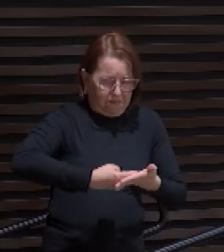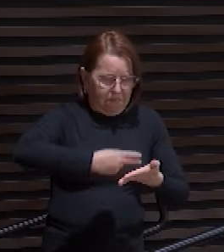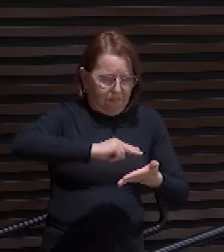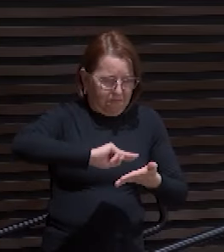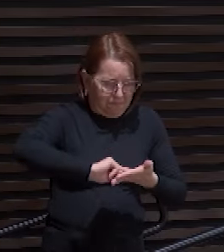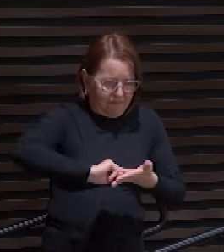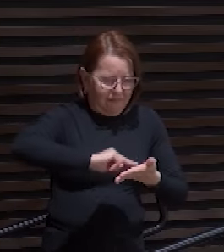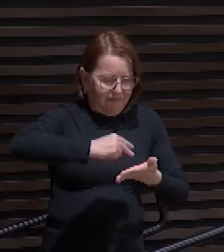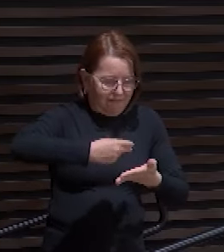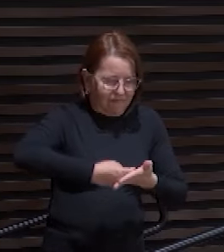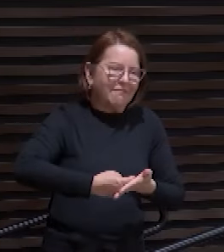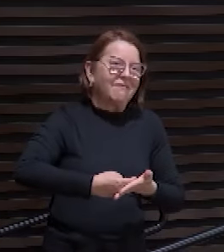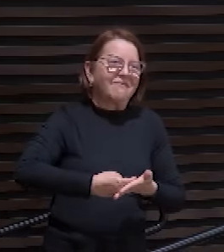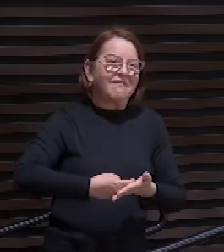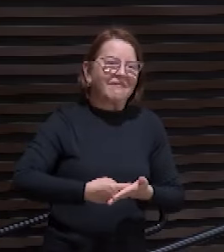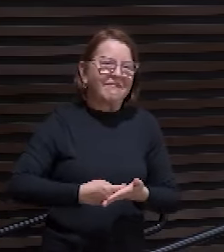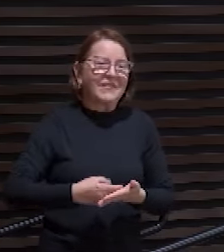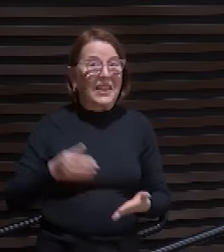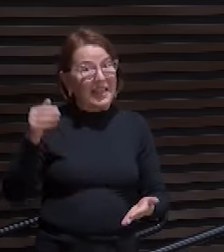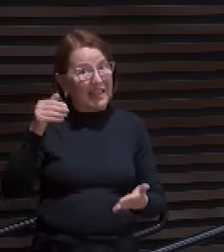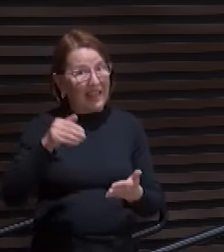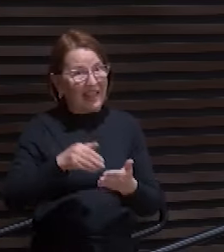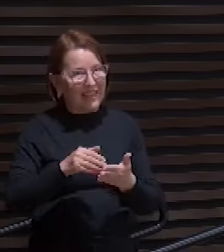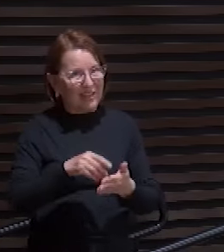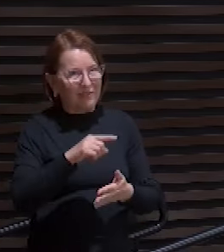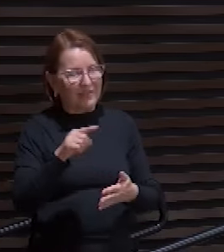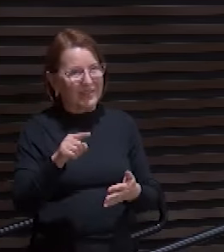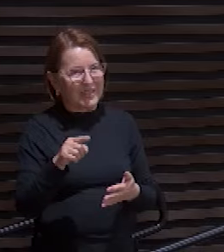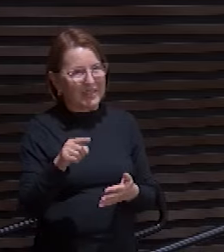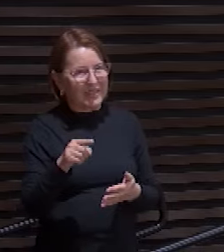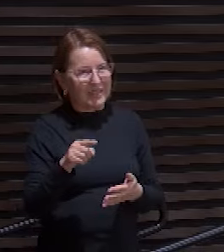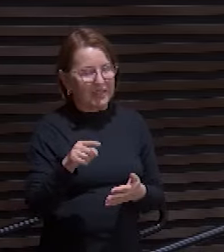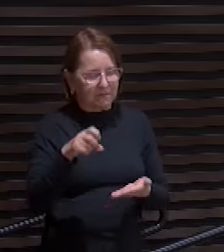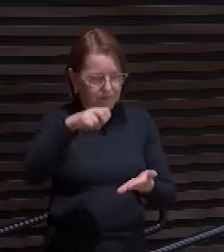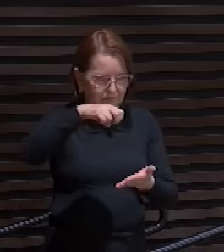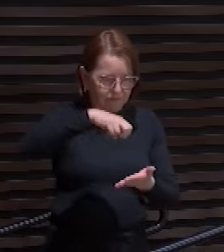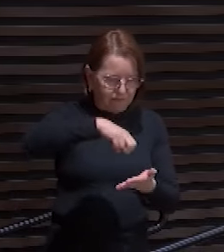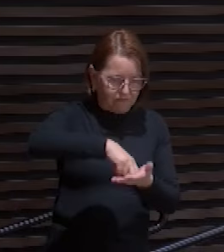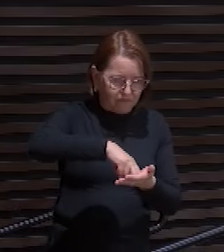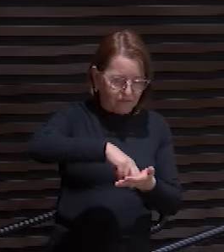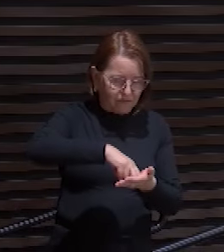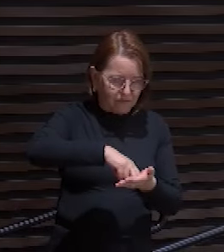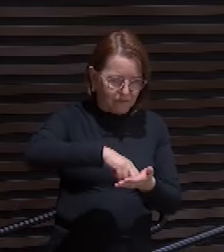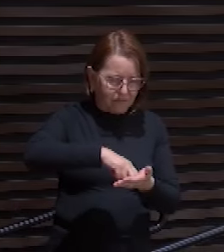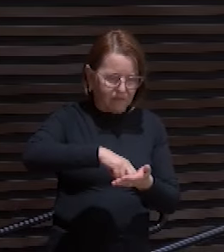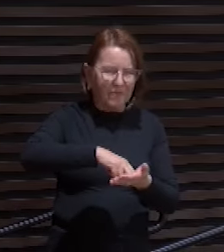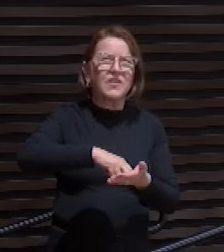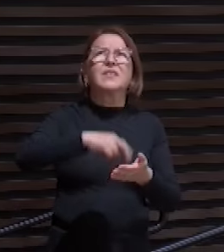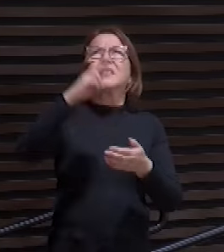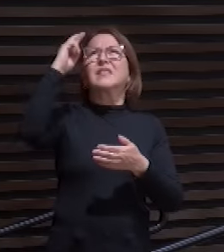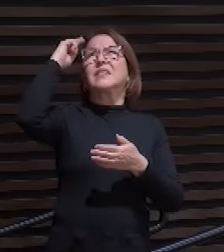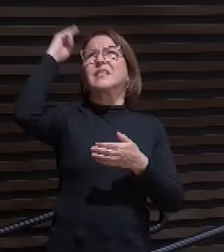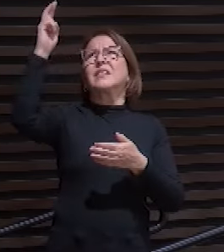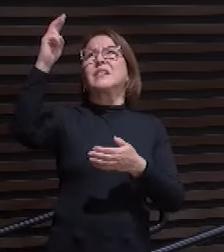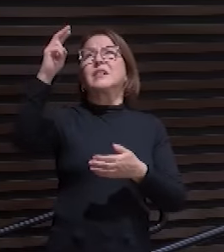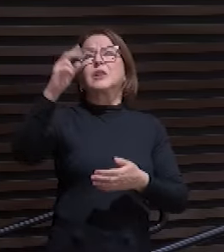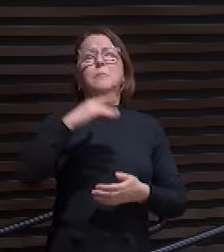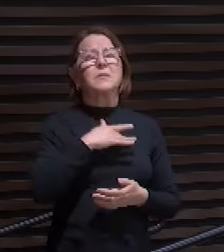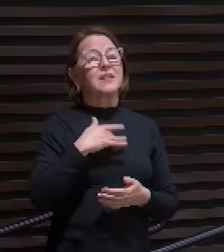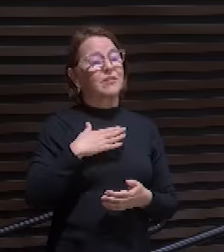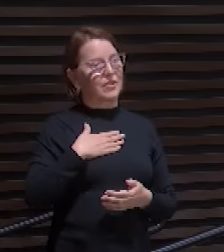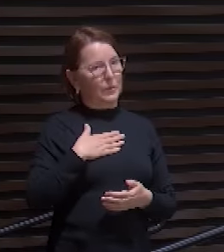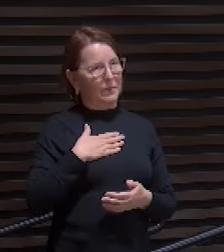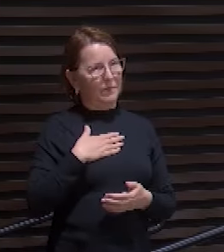para o lado, vira para o outro, até você se botar de joelho na cama e dizer: Senhor, tem misericórdia de